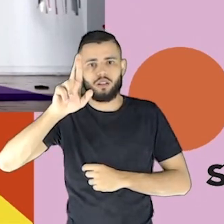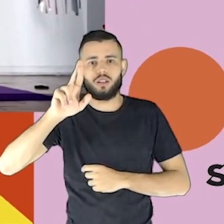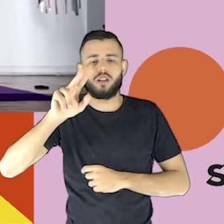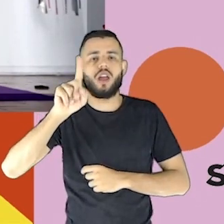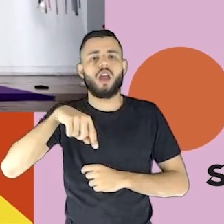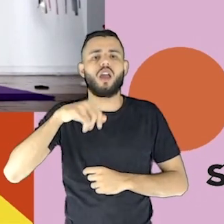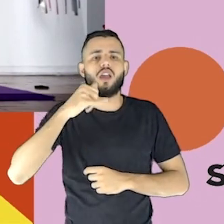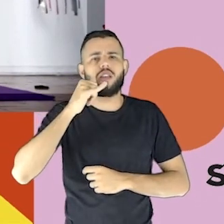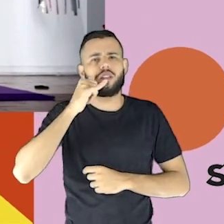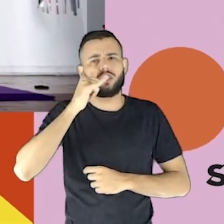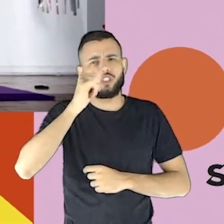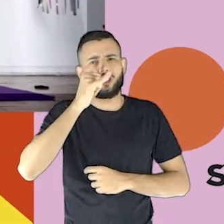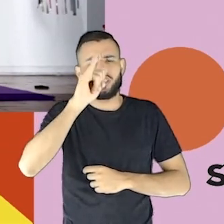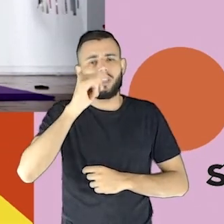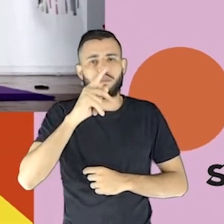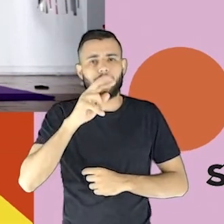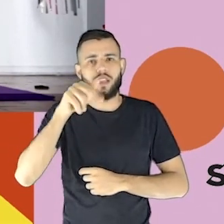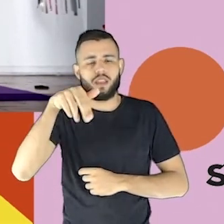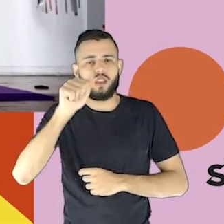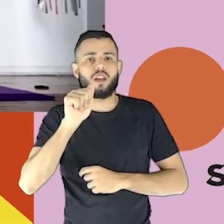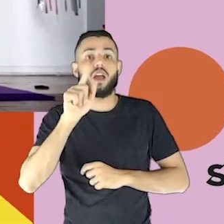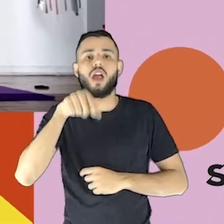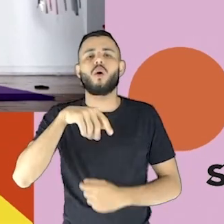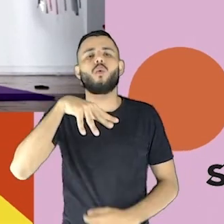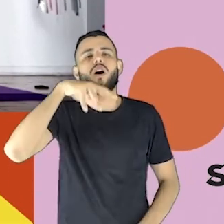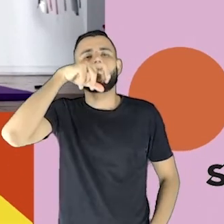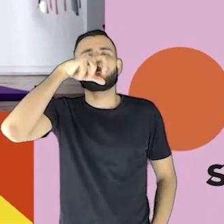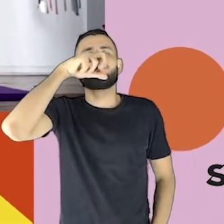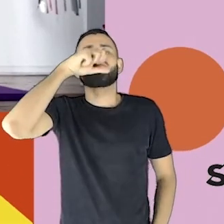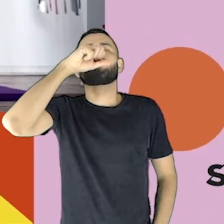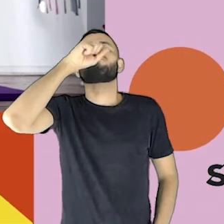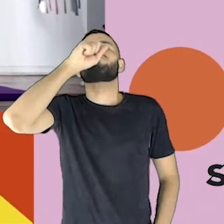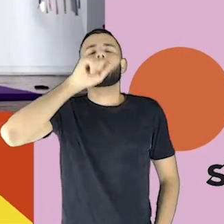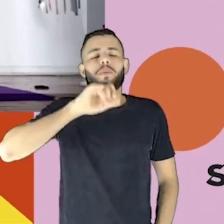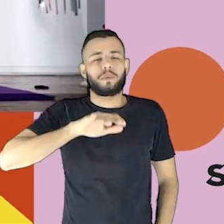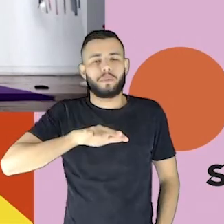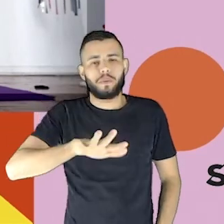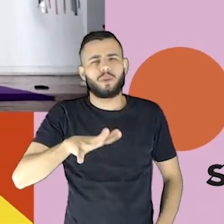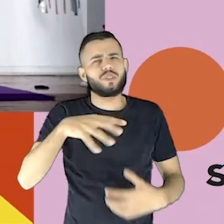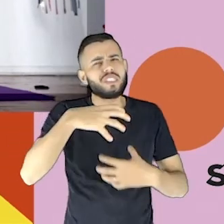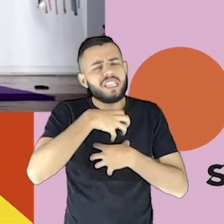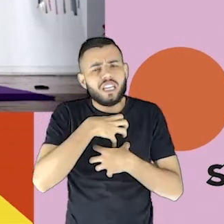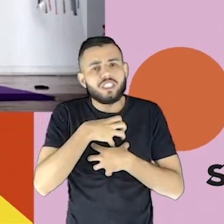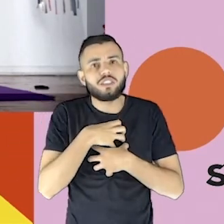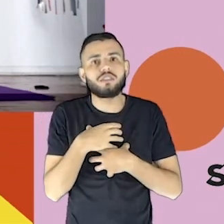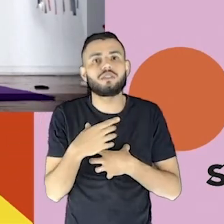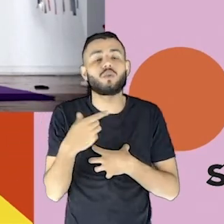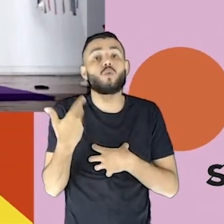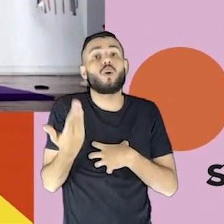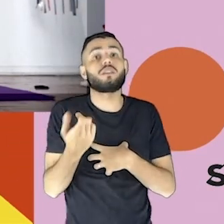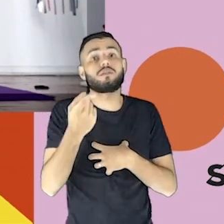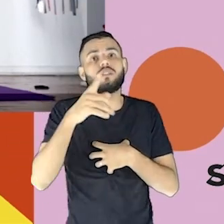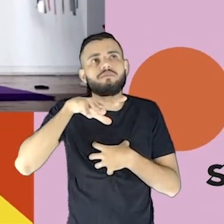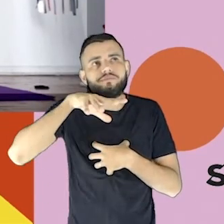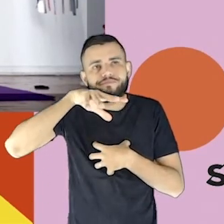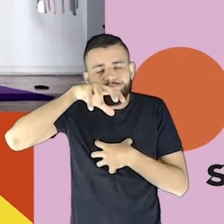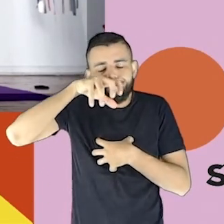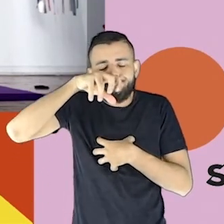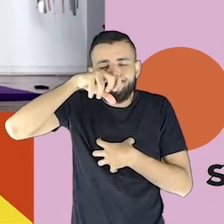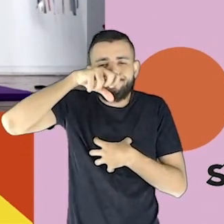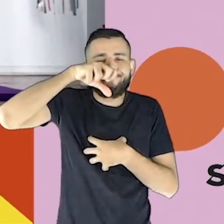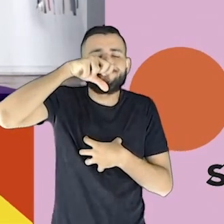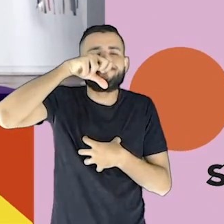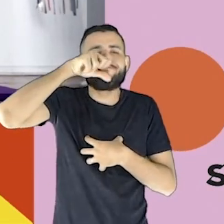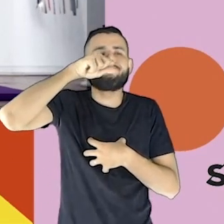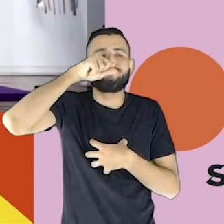de prana e ela está representada por esse ar que a gente respira. Então, sente que quando você inspira, toma conta